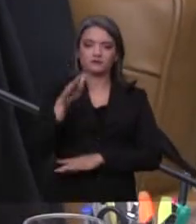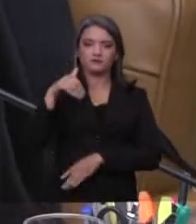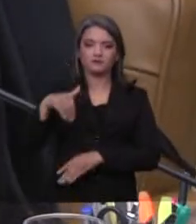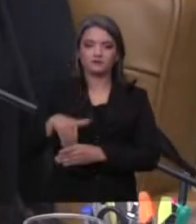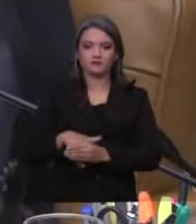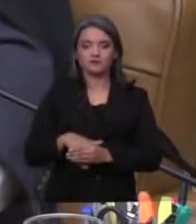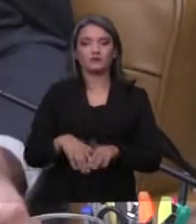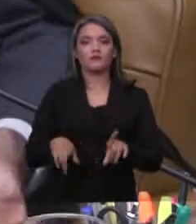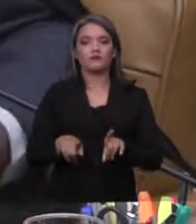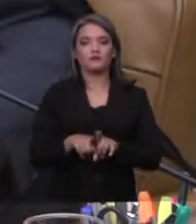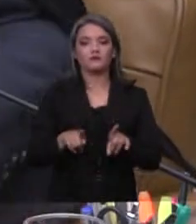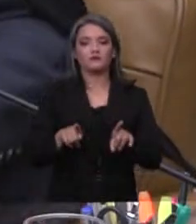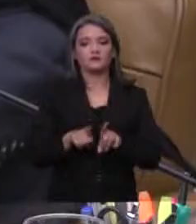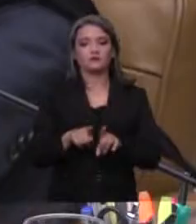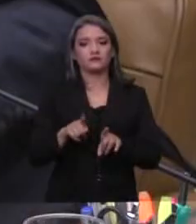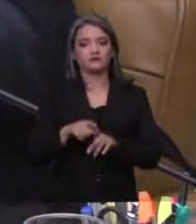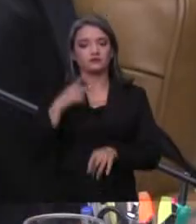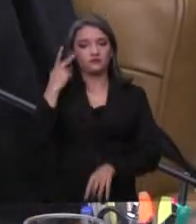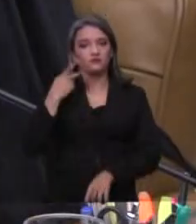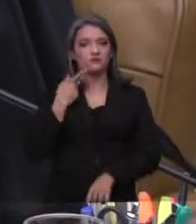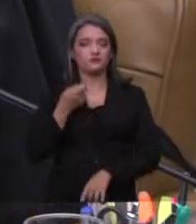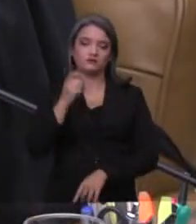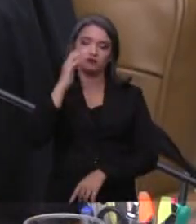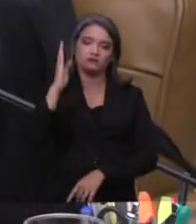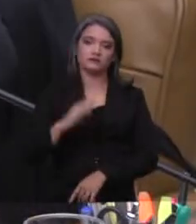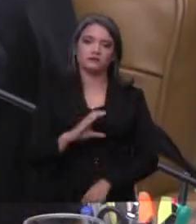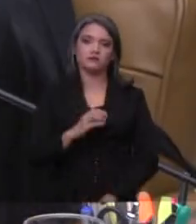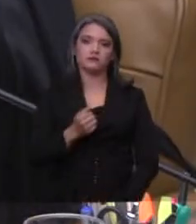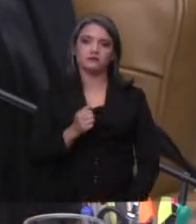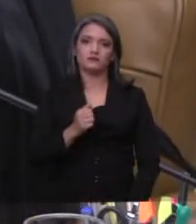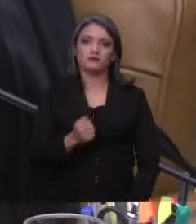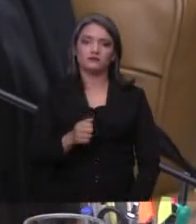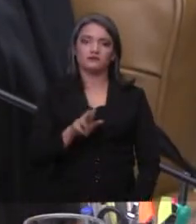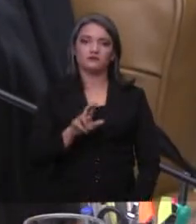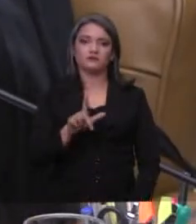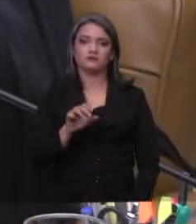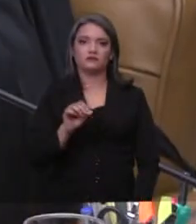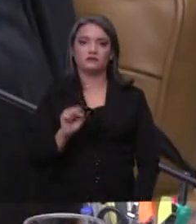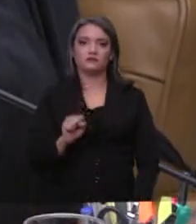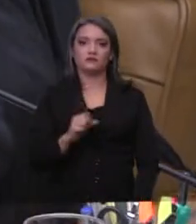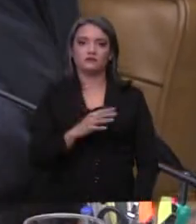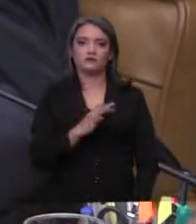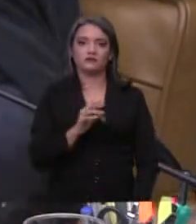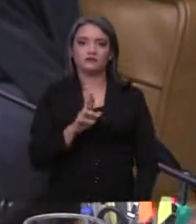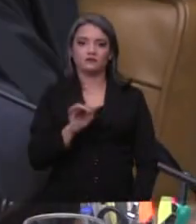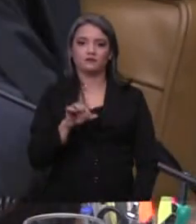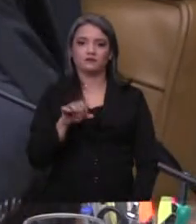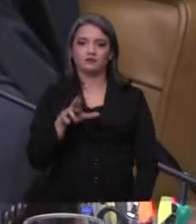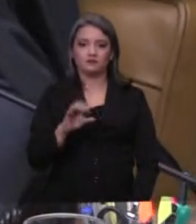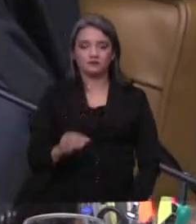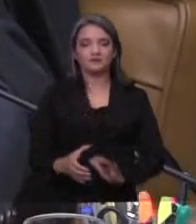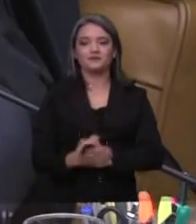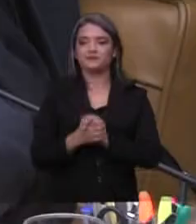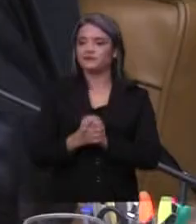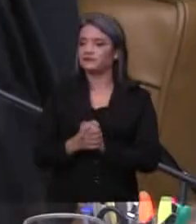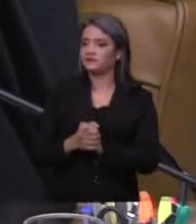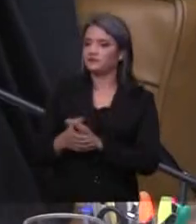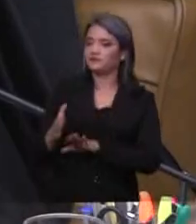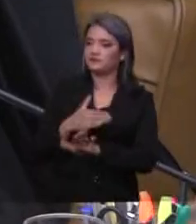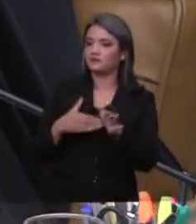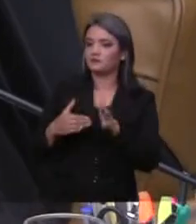eminente subprocurador-geral da República, doutor Carlos Frederico Santos, minha saudação, eminentes advogados,